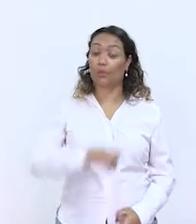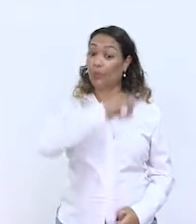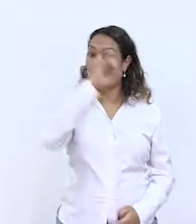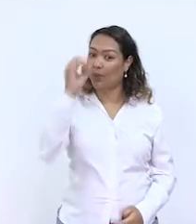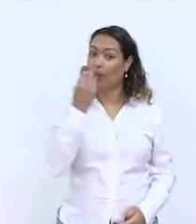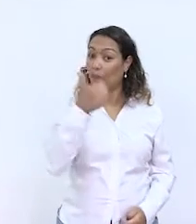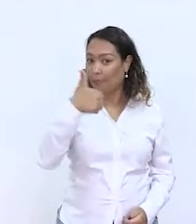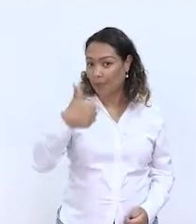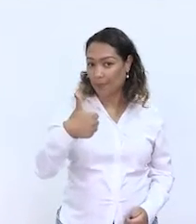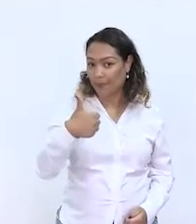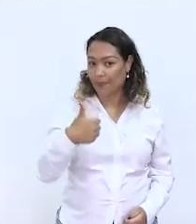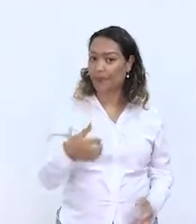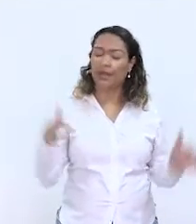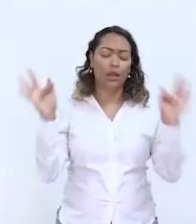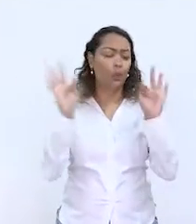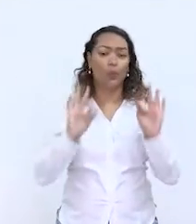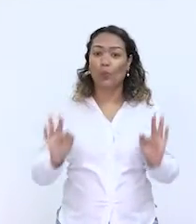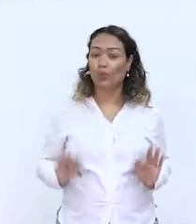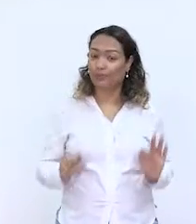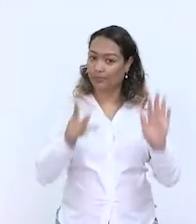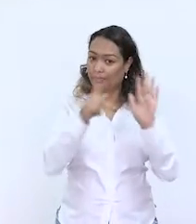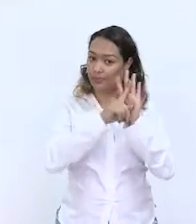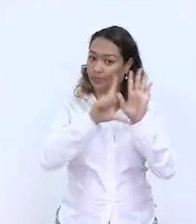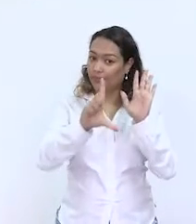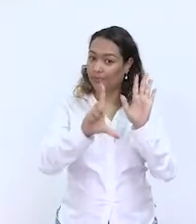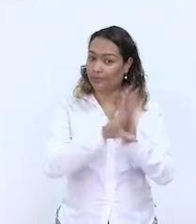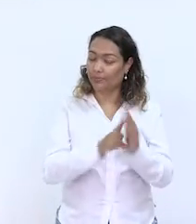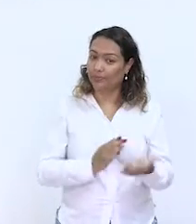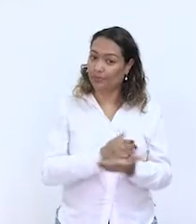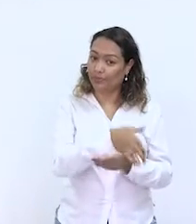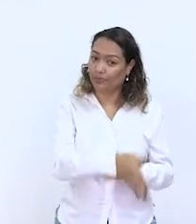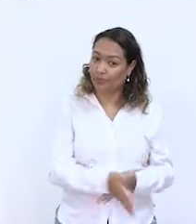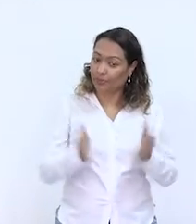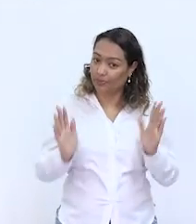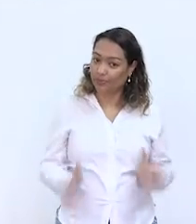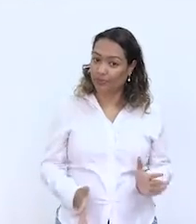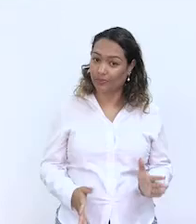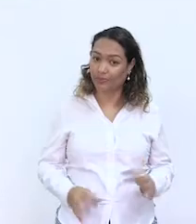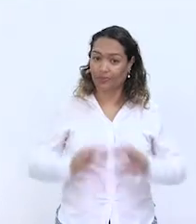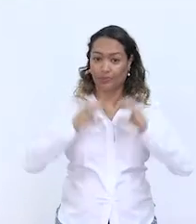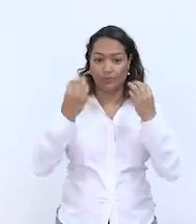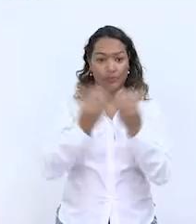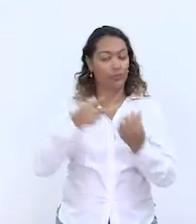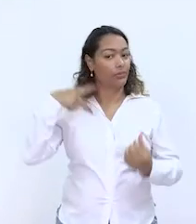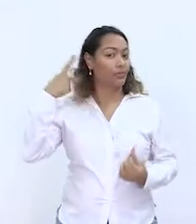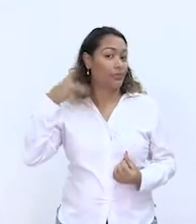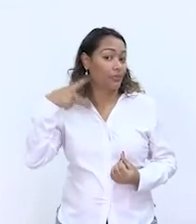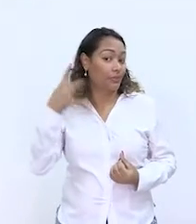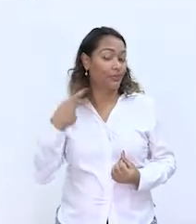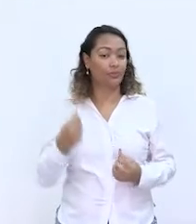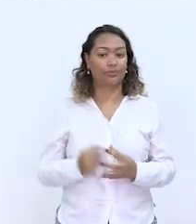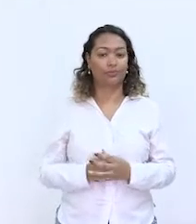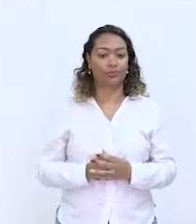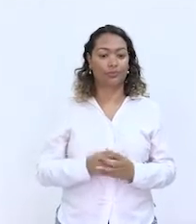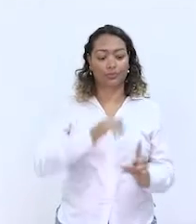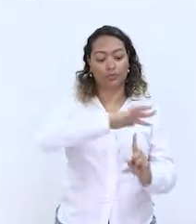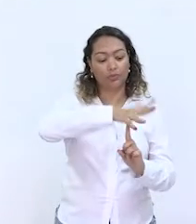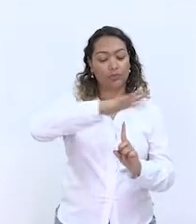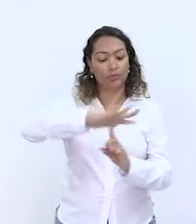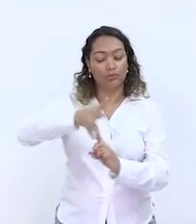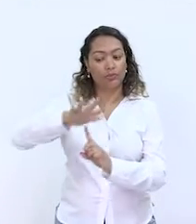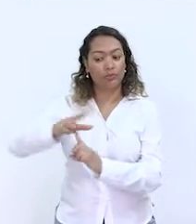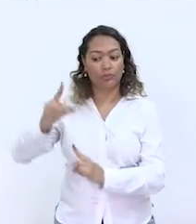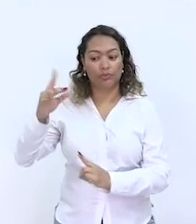o Olá pessoal tudo bem estou muito feliz com um projeto aprovado hoje aqui com os meus colegas da Câmara Municipal da